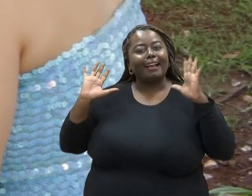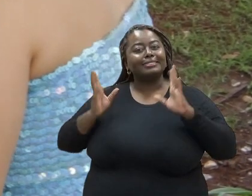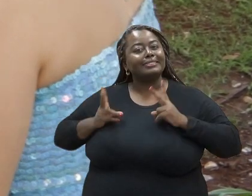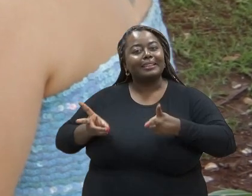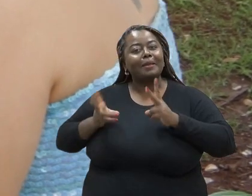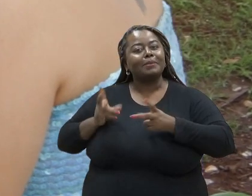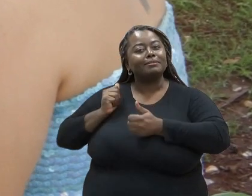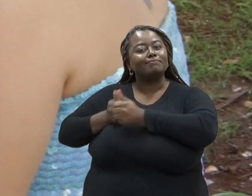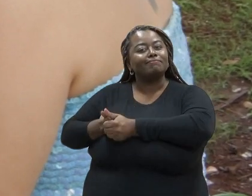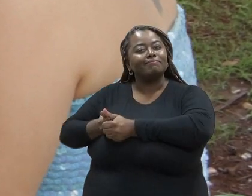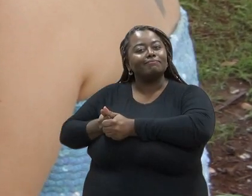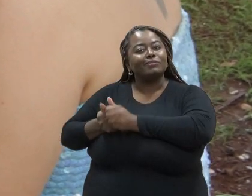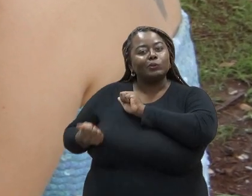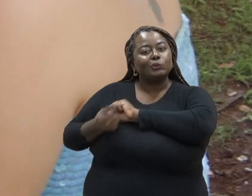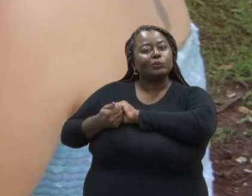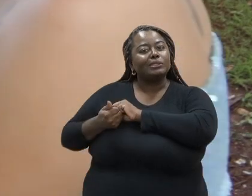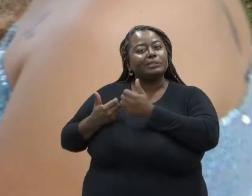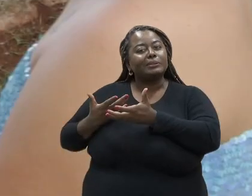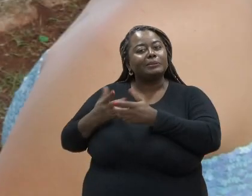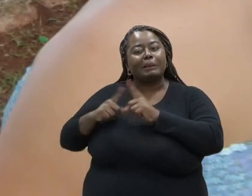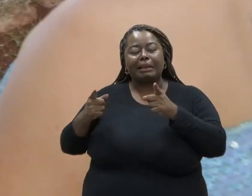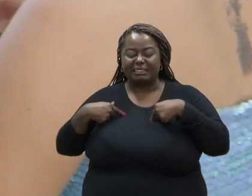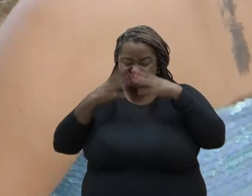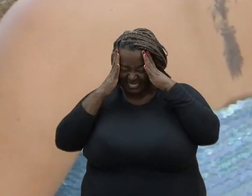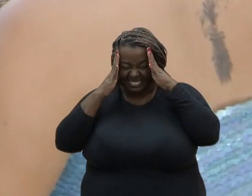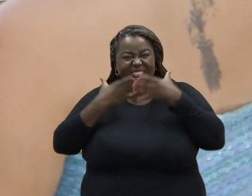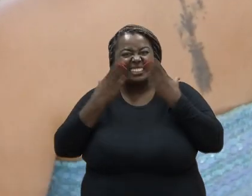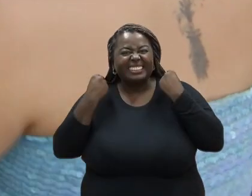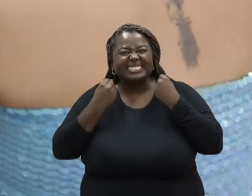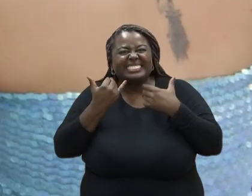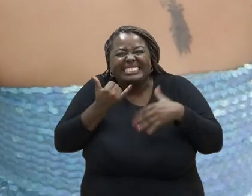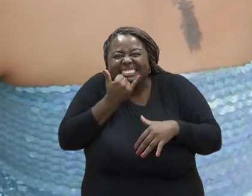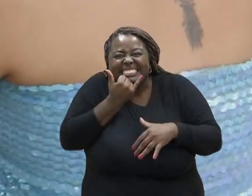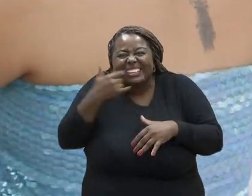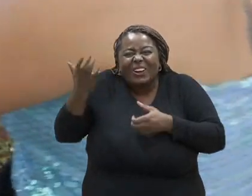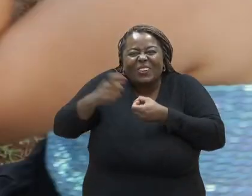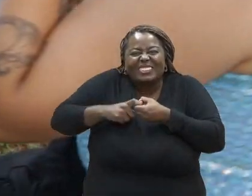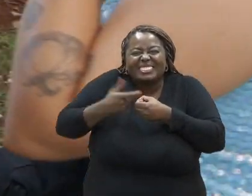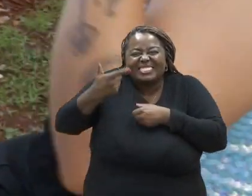perto. E eu esqueci a fala, desculpa, vai ter que começar de novo.